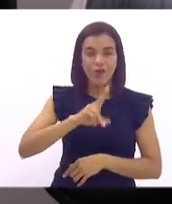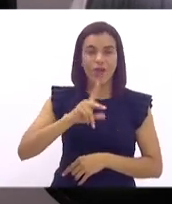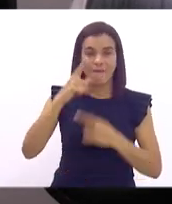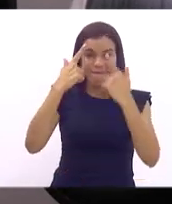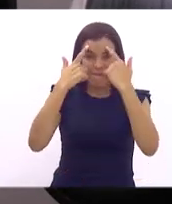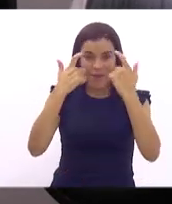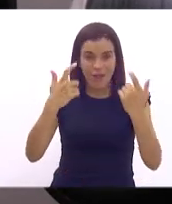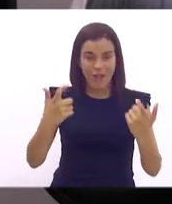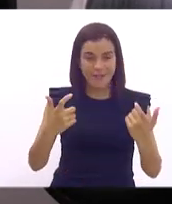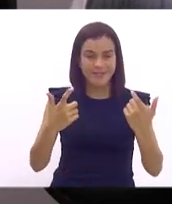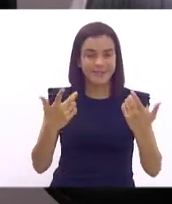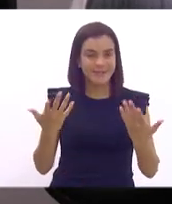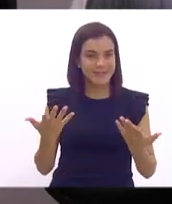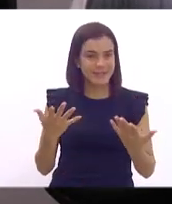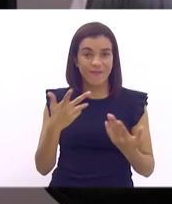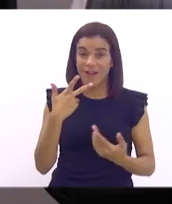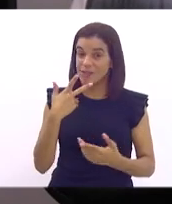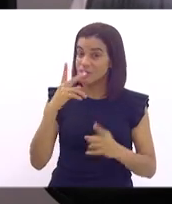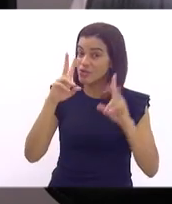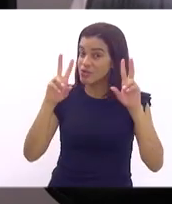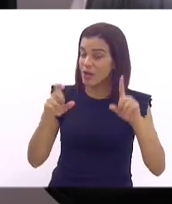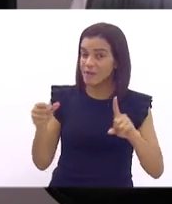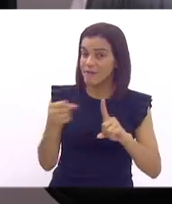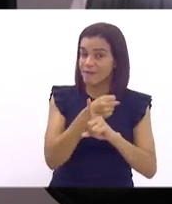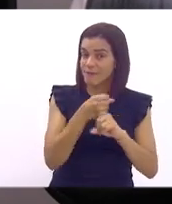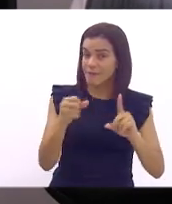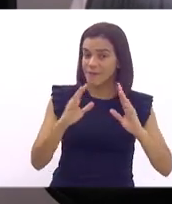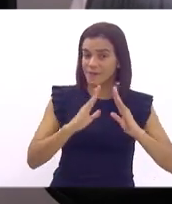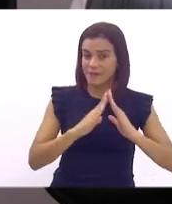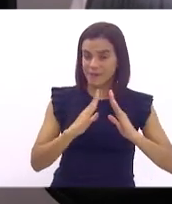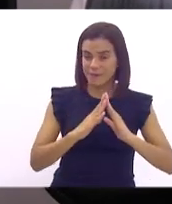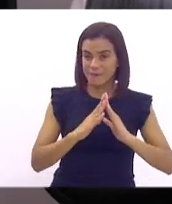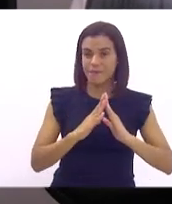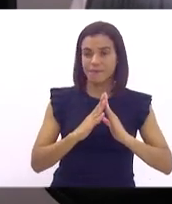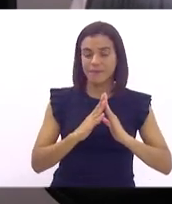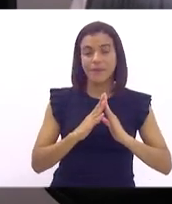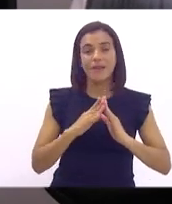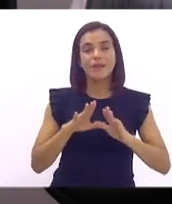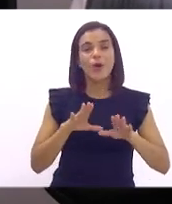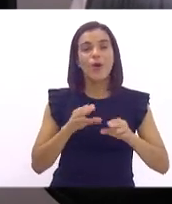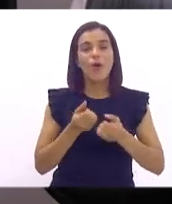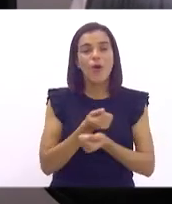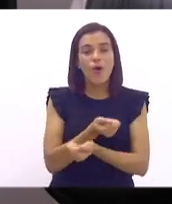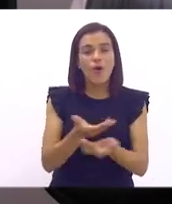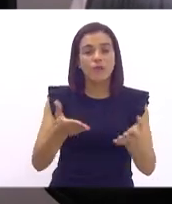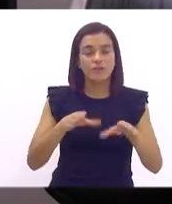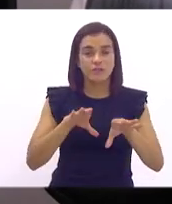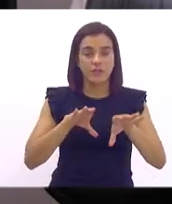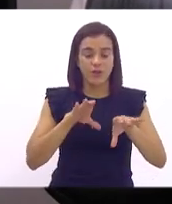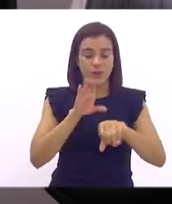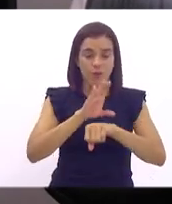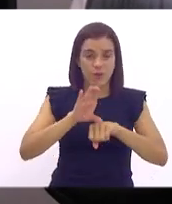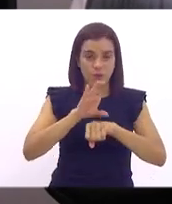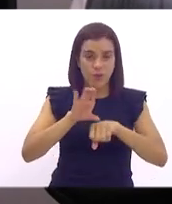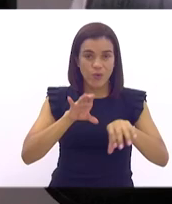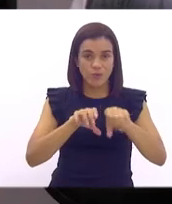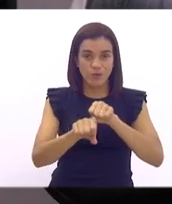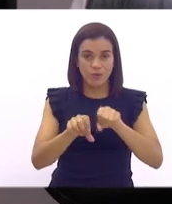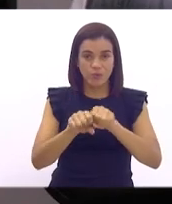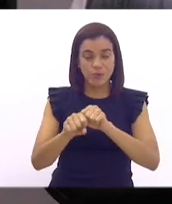estamos falando somente de violência doméstica. Né? Então, a capacitação